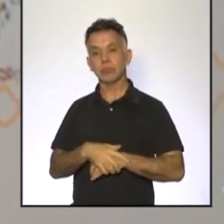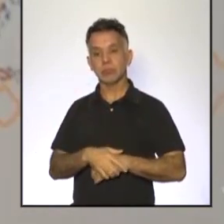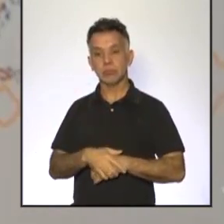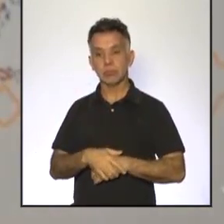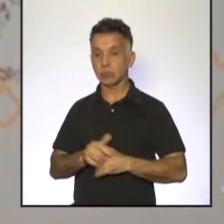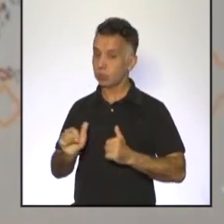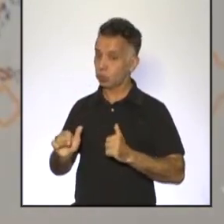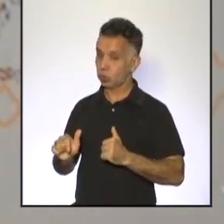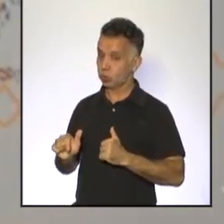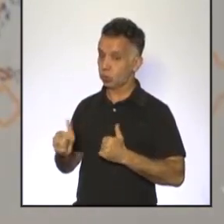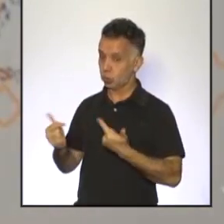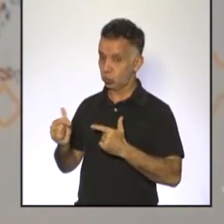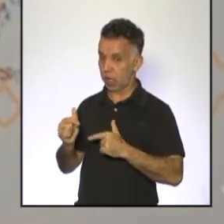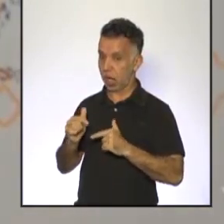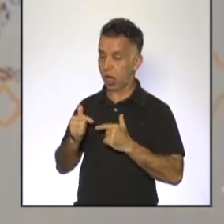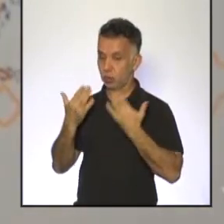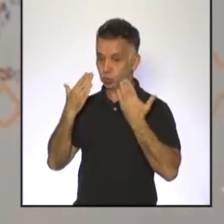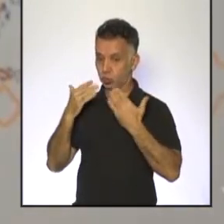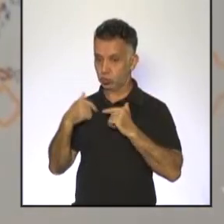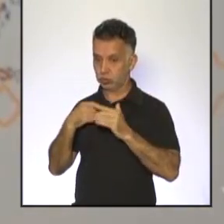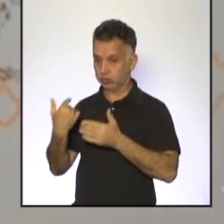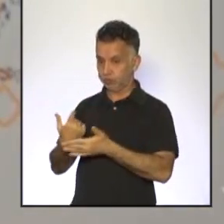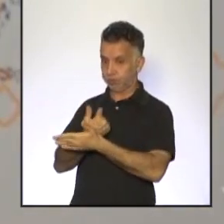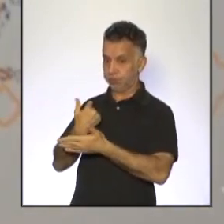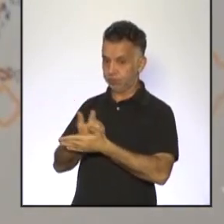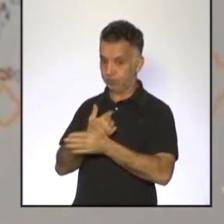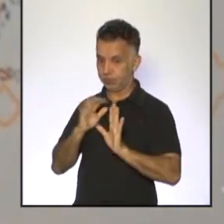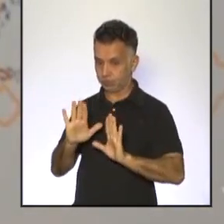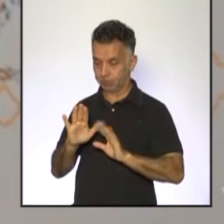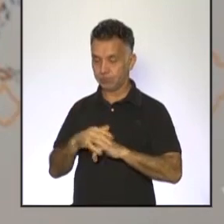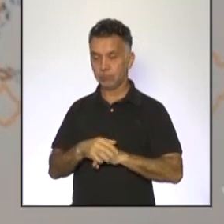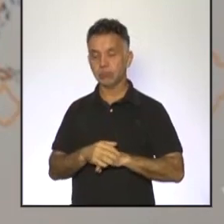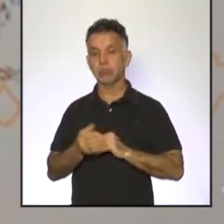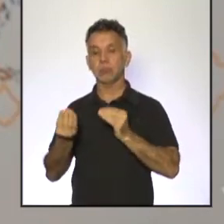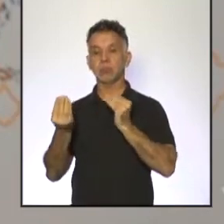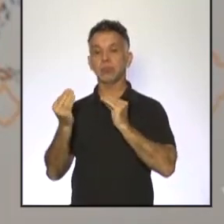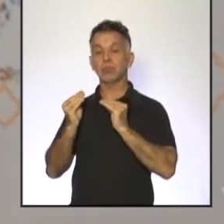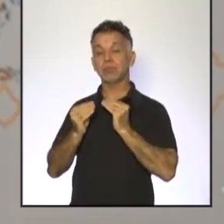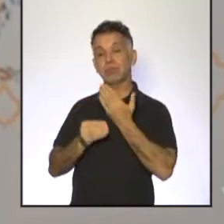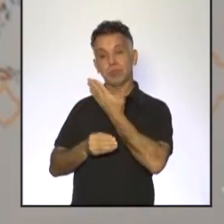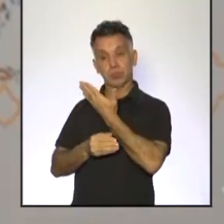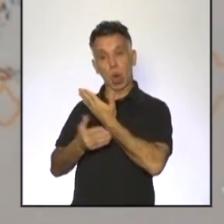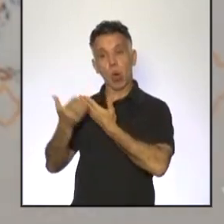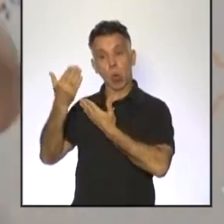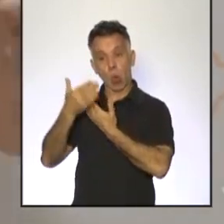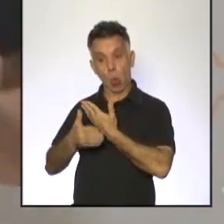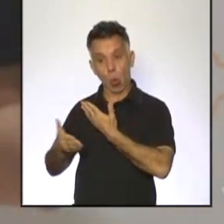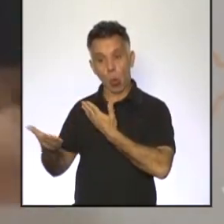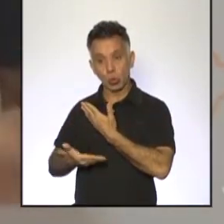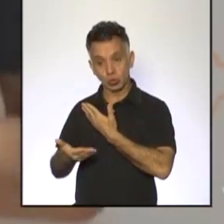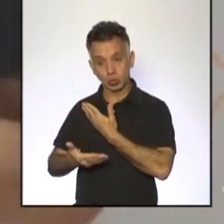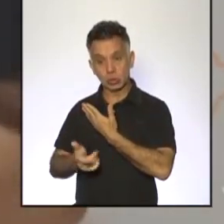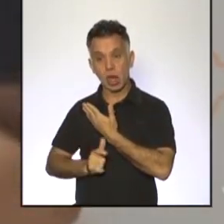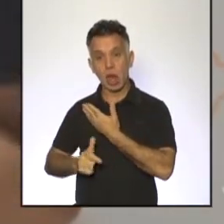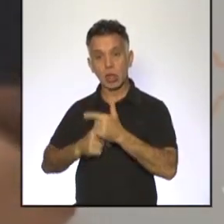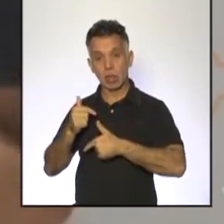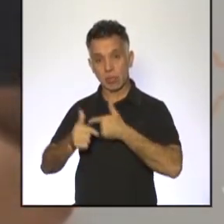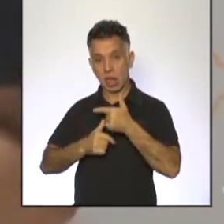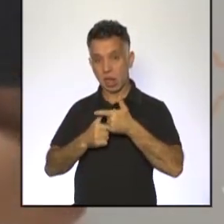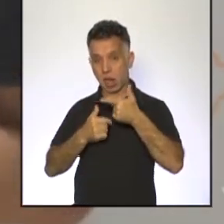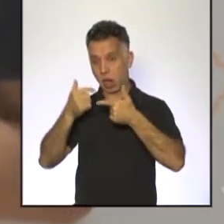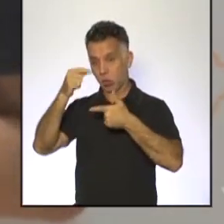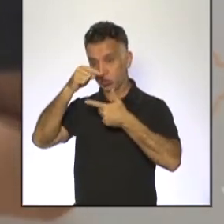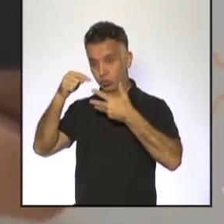dúvida. Então, colocado isso, a gente tem a seguinte situação no quadro. No quadro, hoje, eu trabalhei com vocês